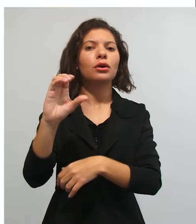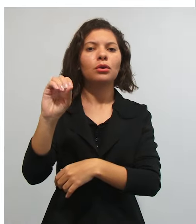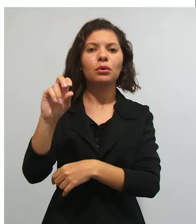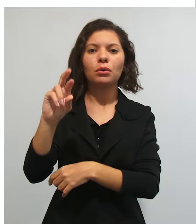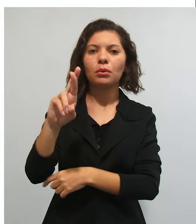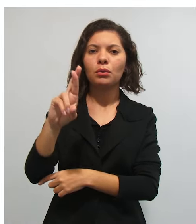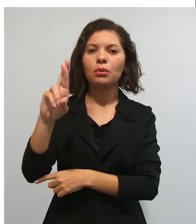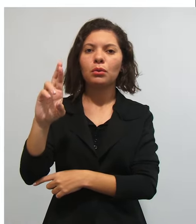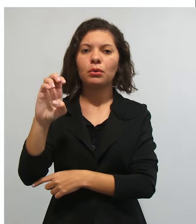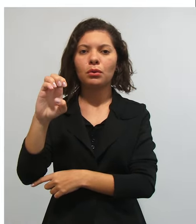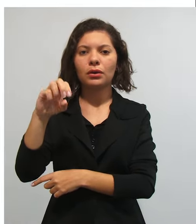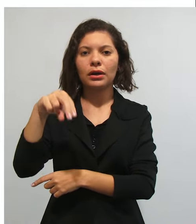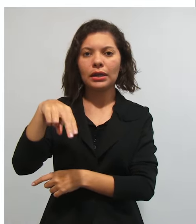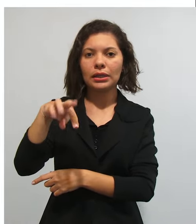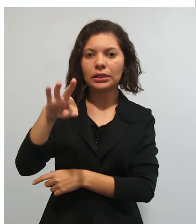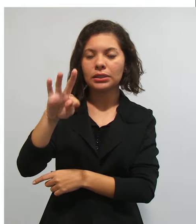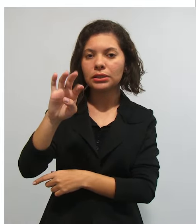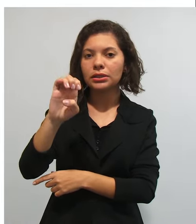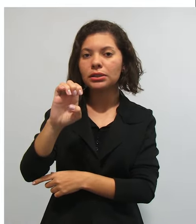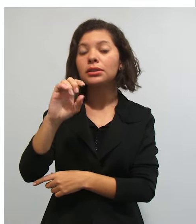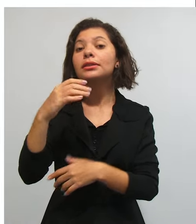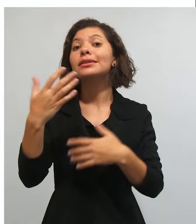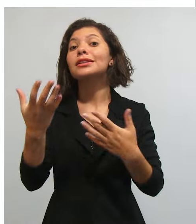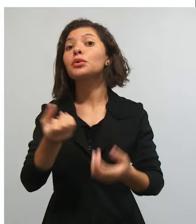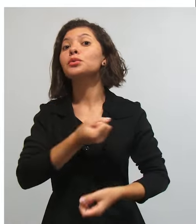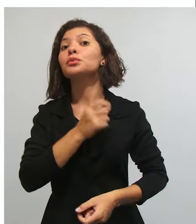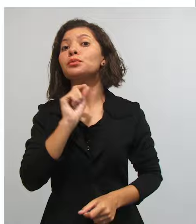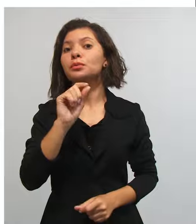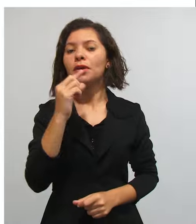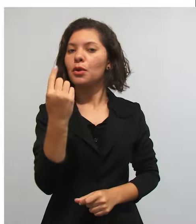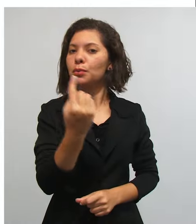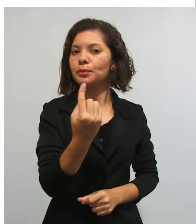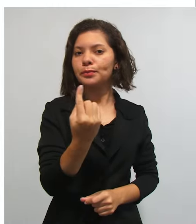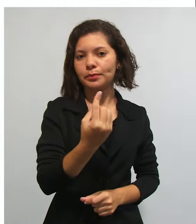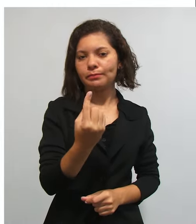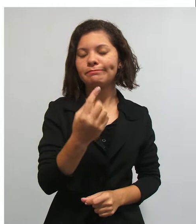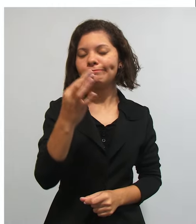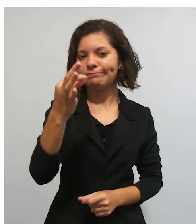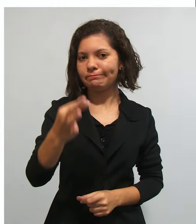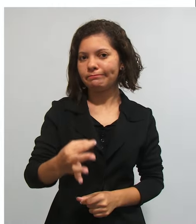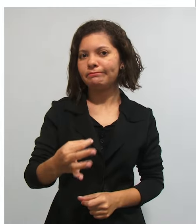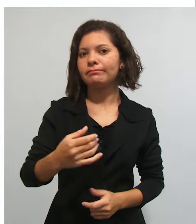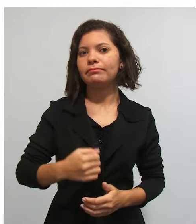corrente. Então, o código dela será 1, certo?